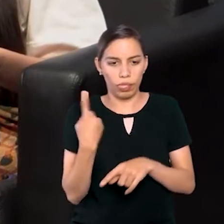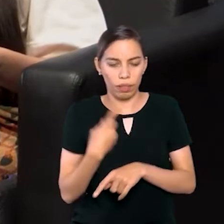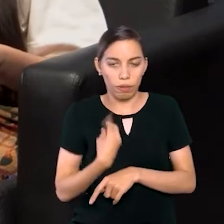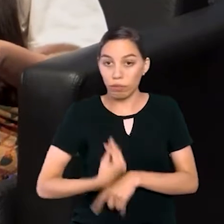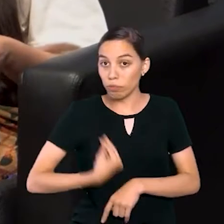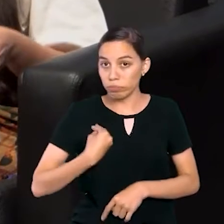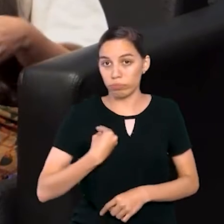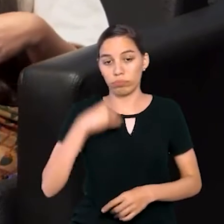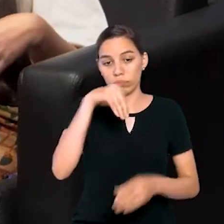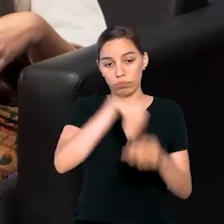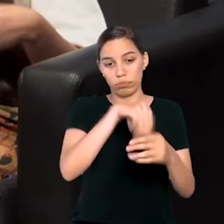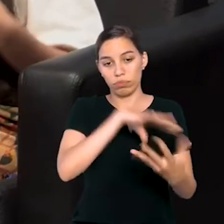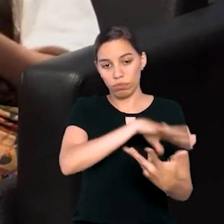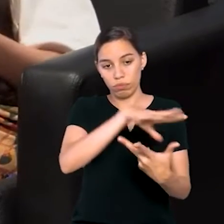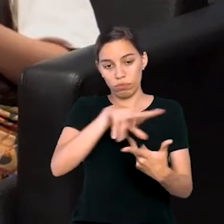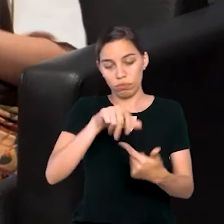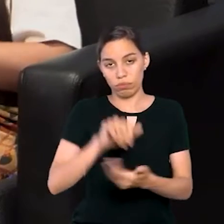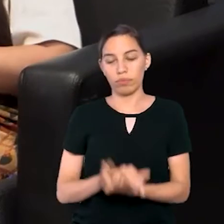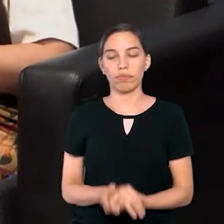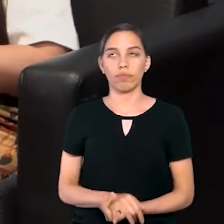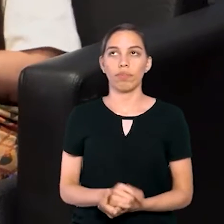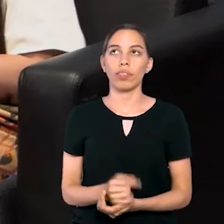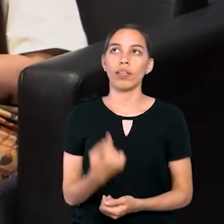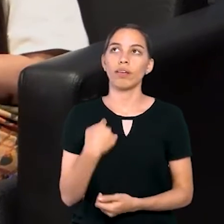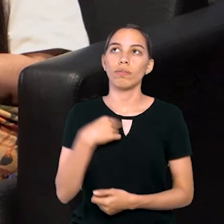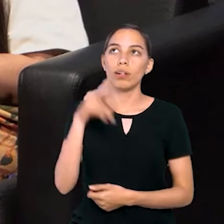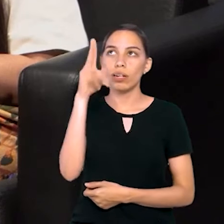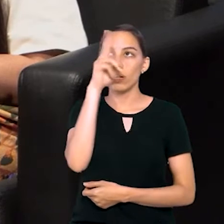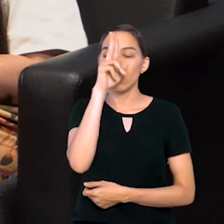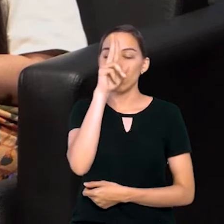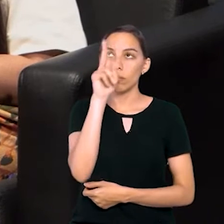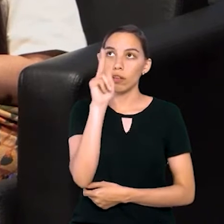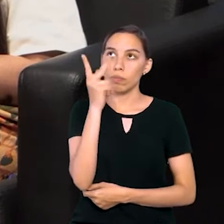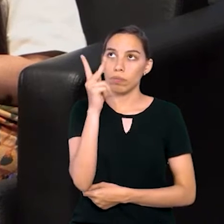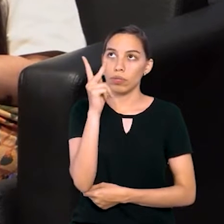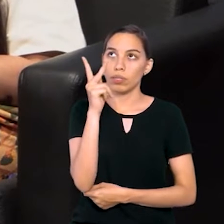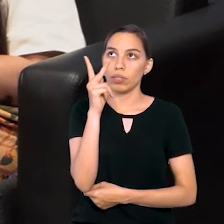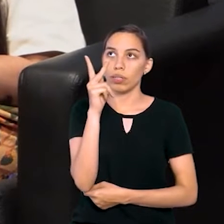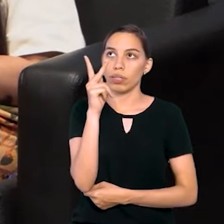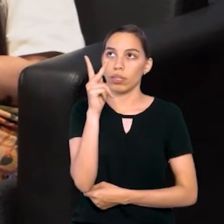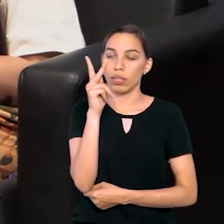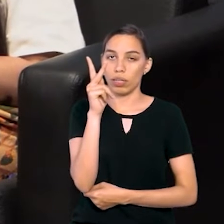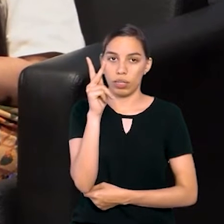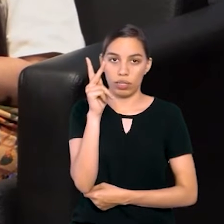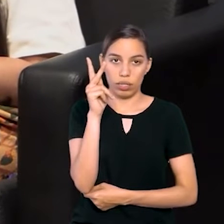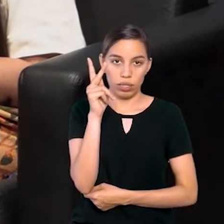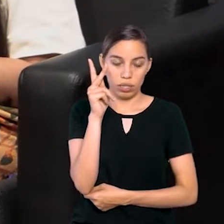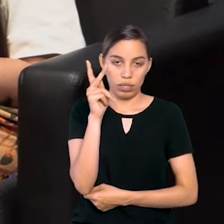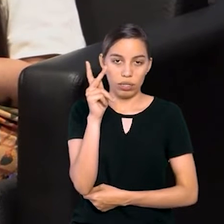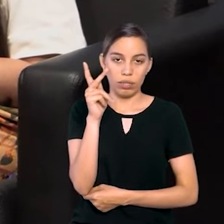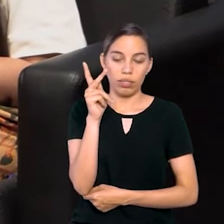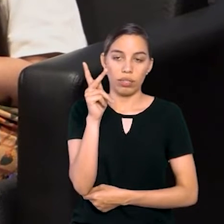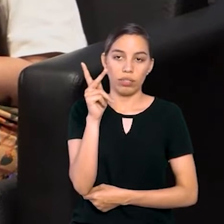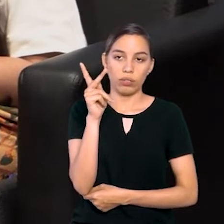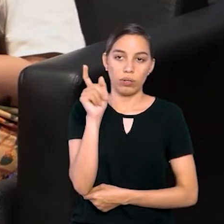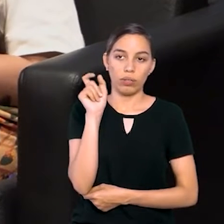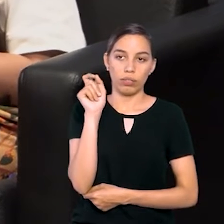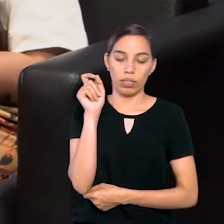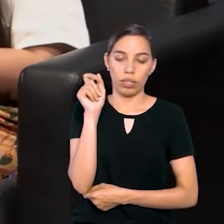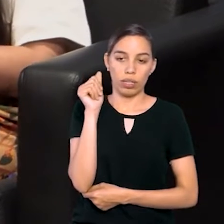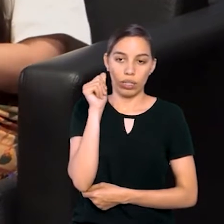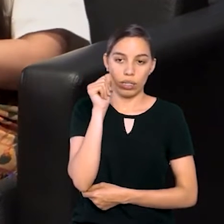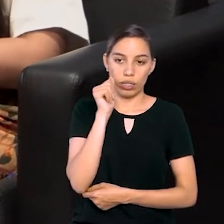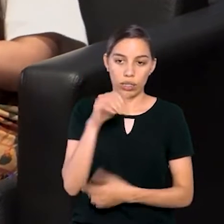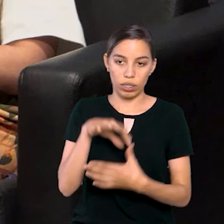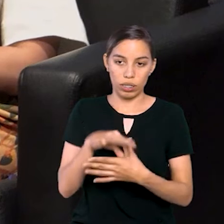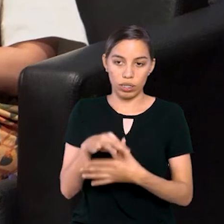de uma história que a Queretiu Chapurã, que é uma das nossas lideranças,